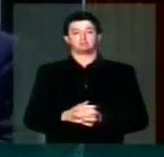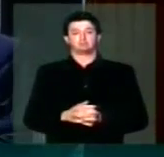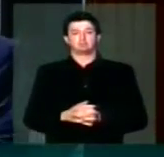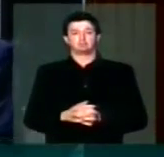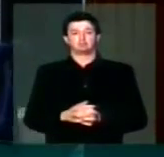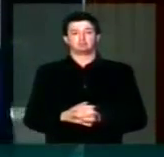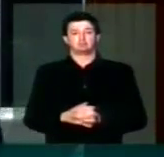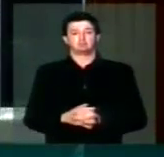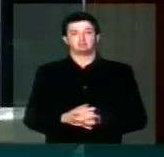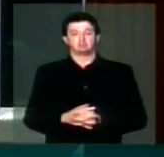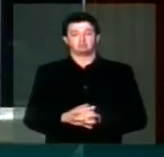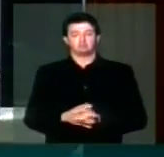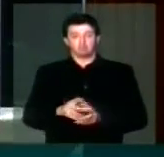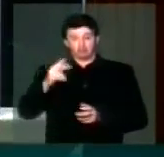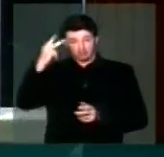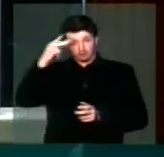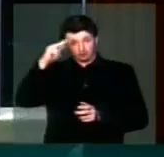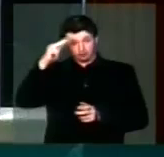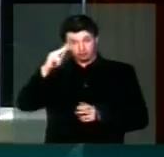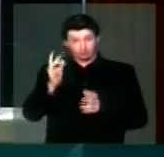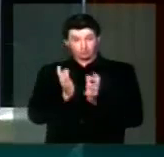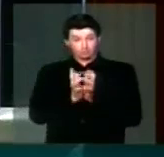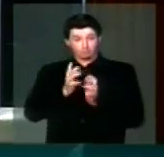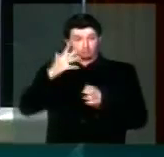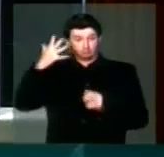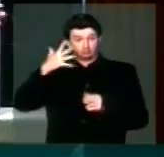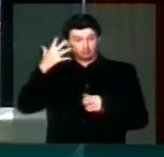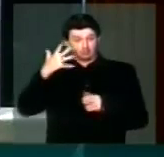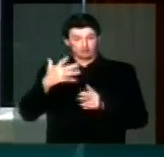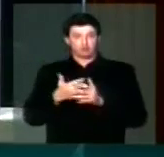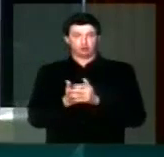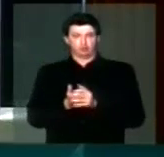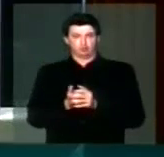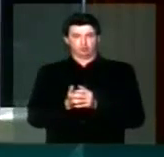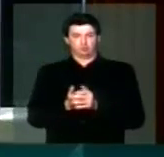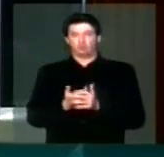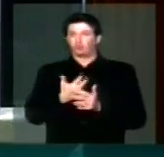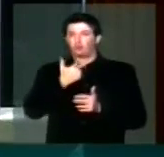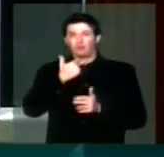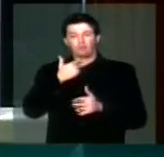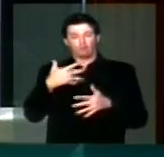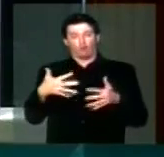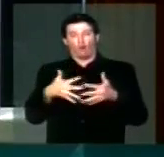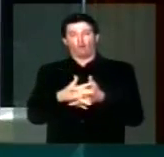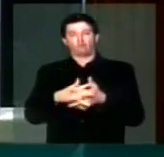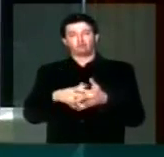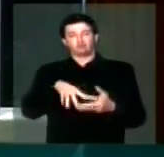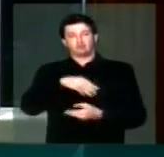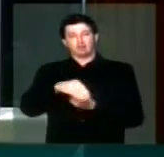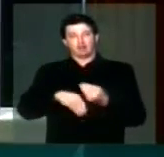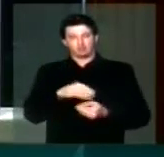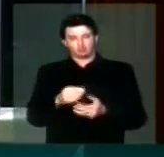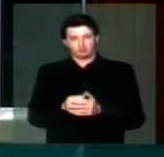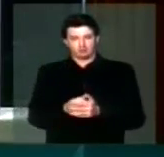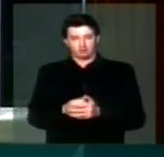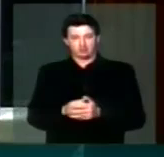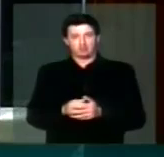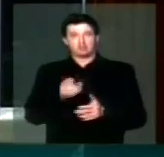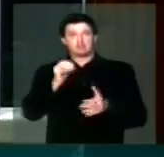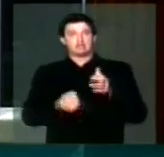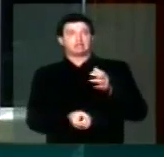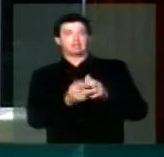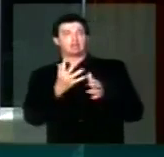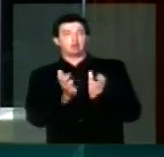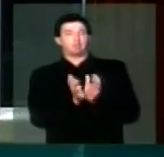a história desses partidos, ela não pode ser confundida com a criação